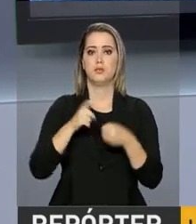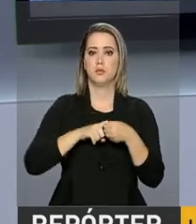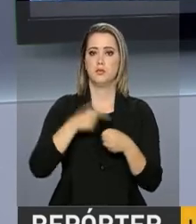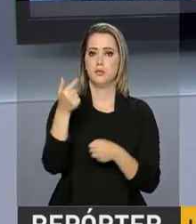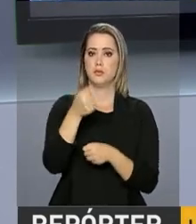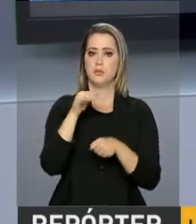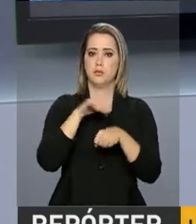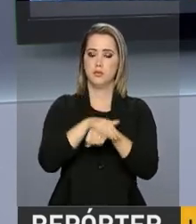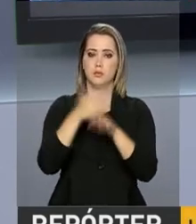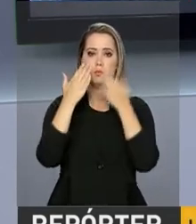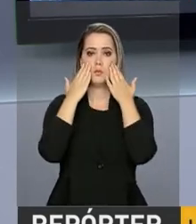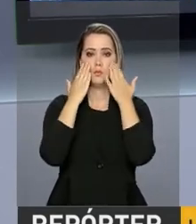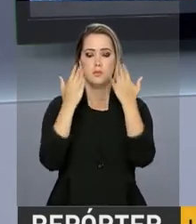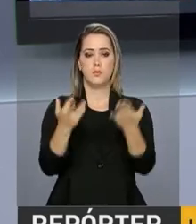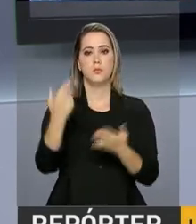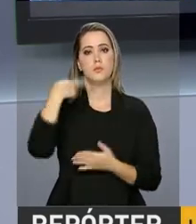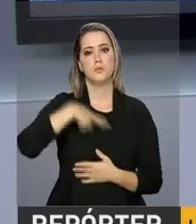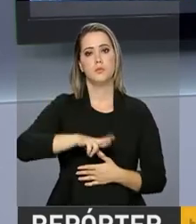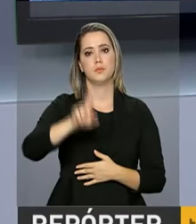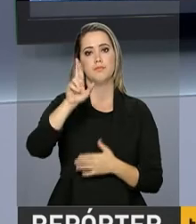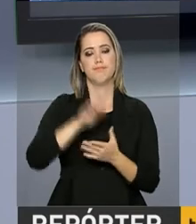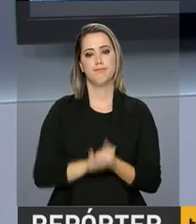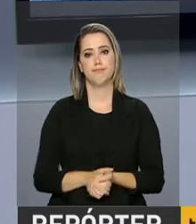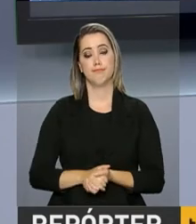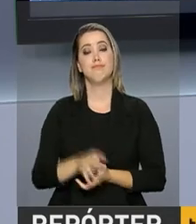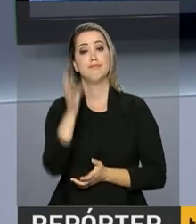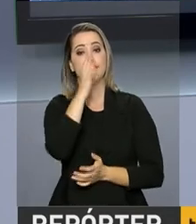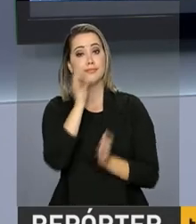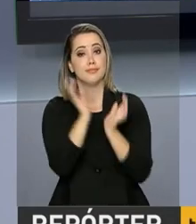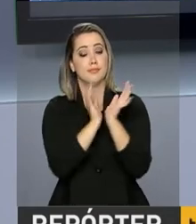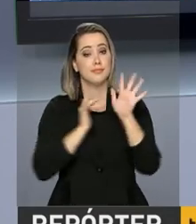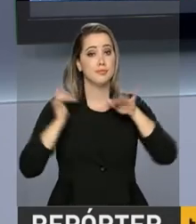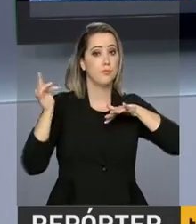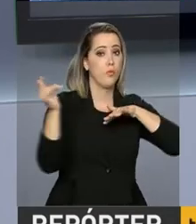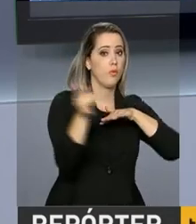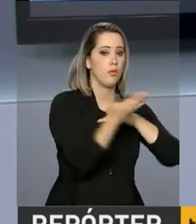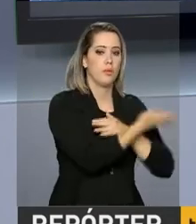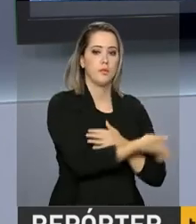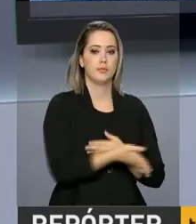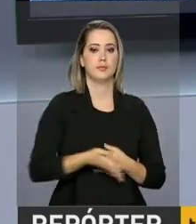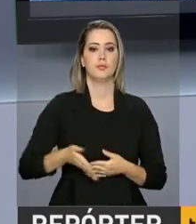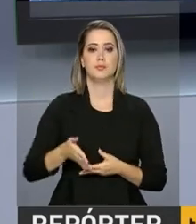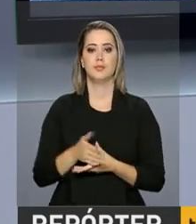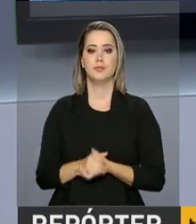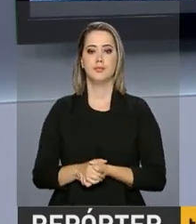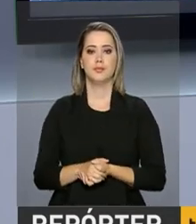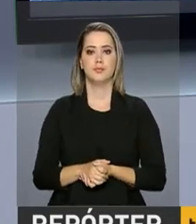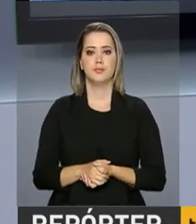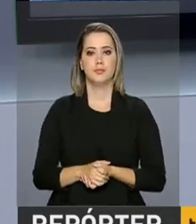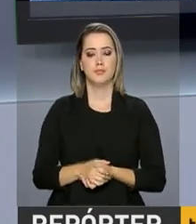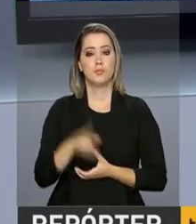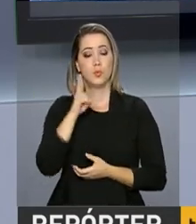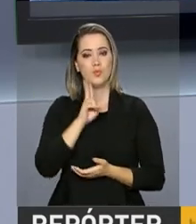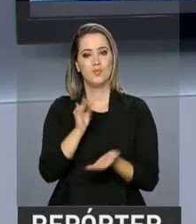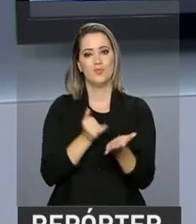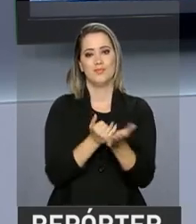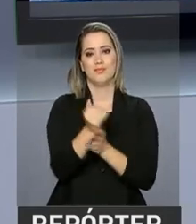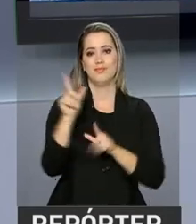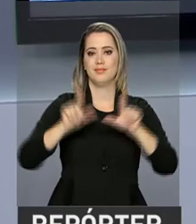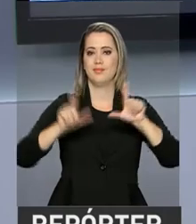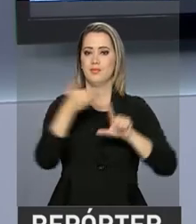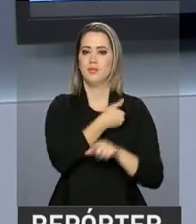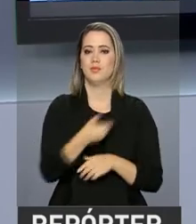às 19h no próximo Repórter NBR. Acompanhe as novidades também pelas nossas redes sociais. E continue aqui